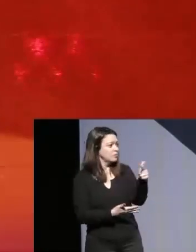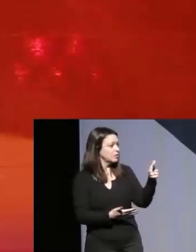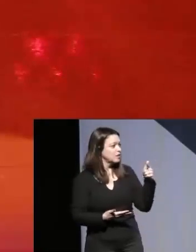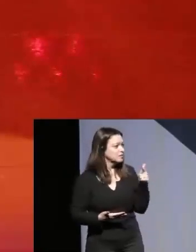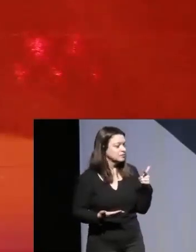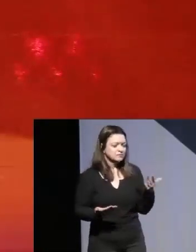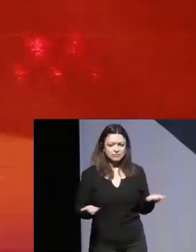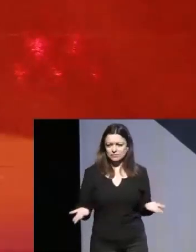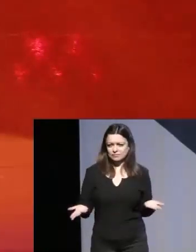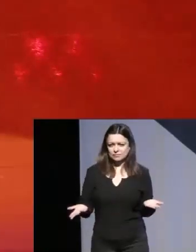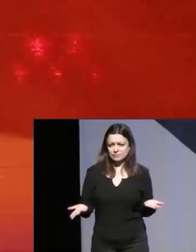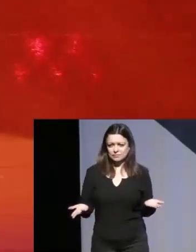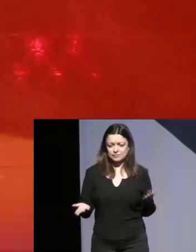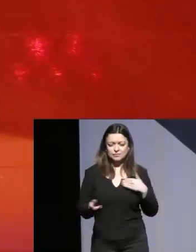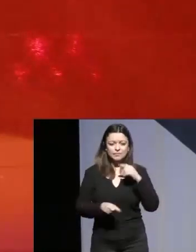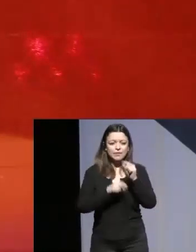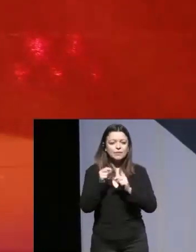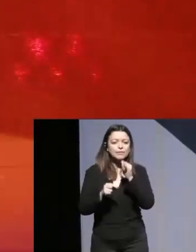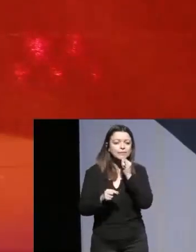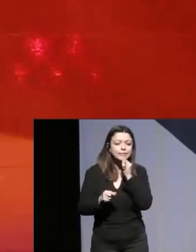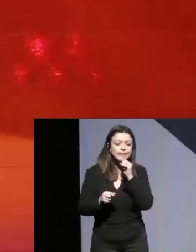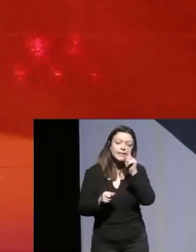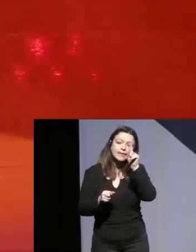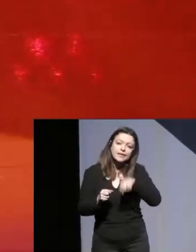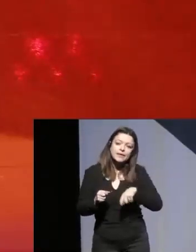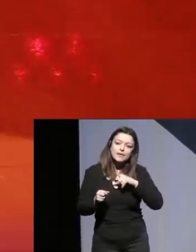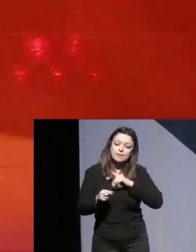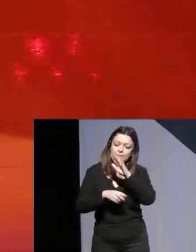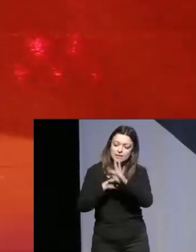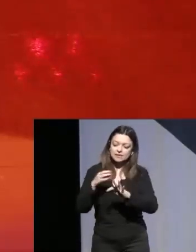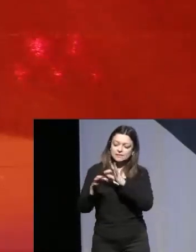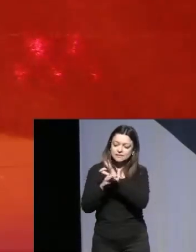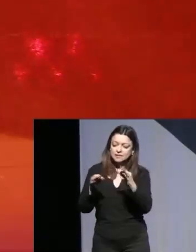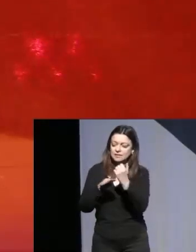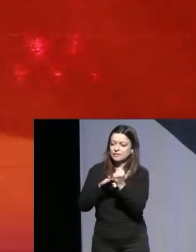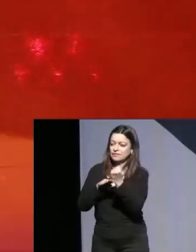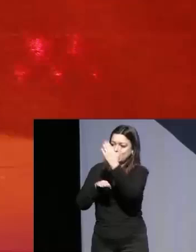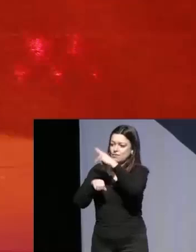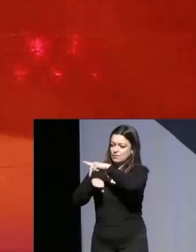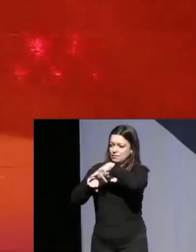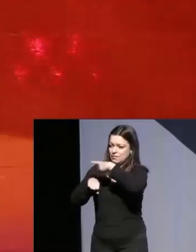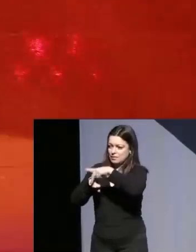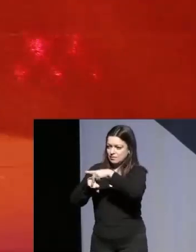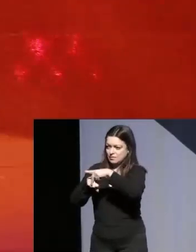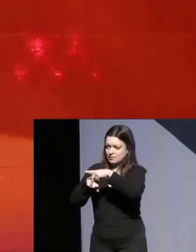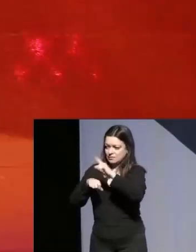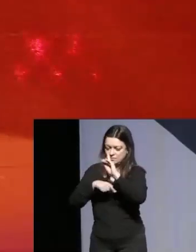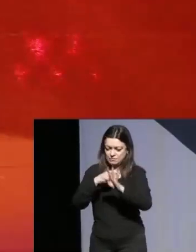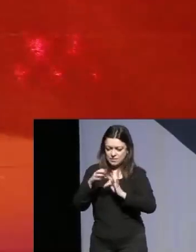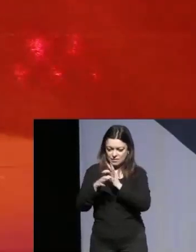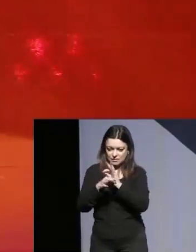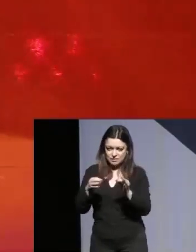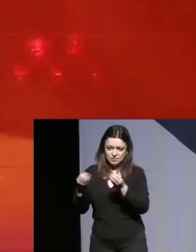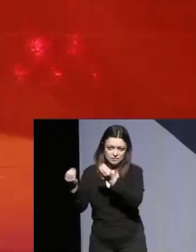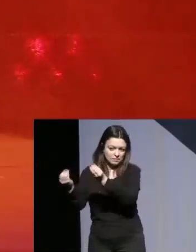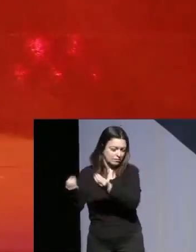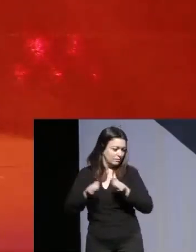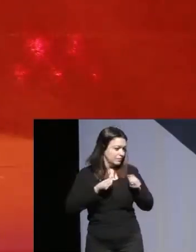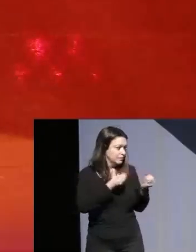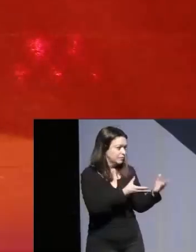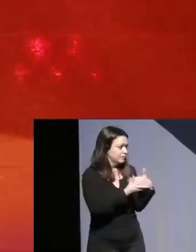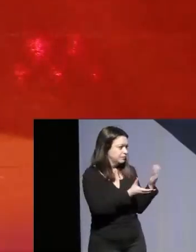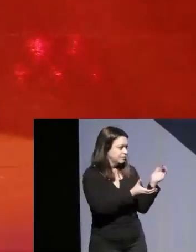não onerosas. Então, por exemplo, um presente que se traz do exterior para uma esposa, está lá entre cônjuges, tem